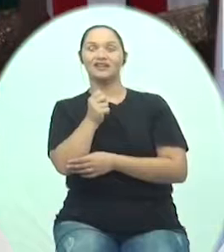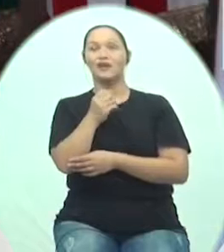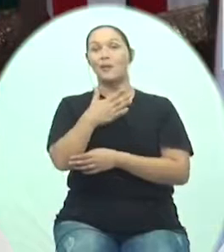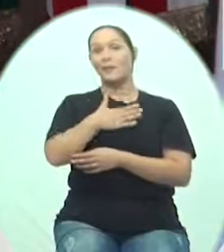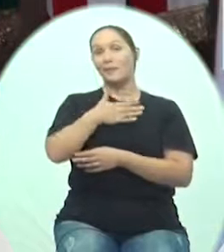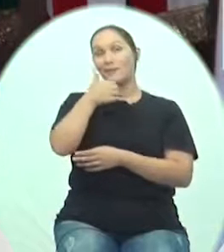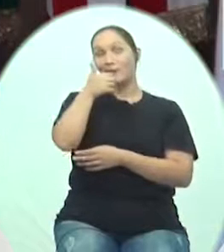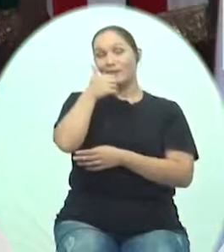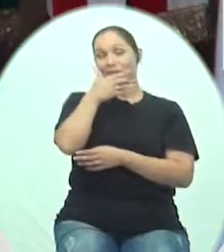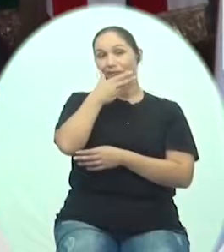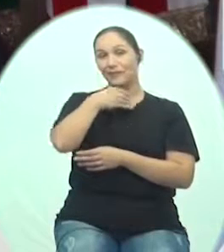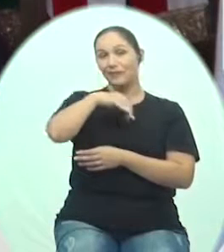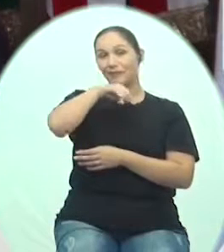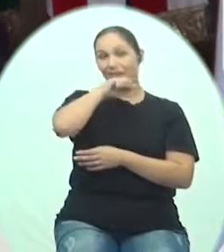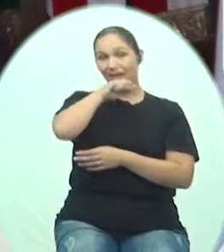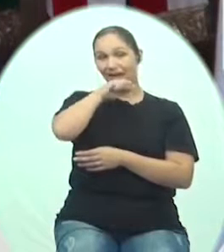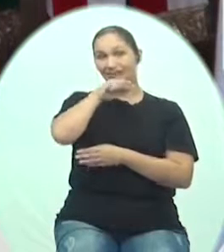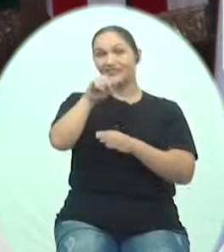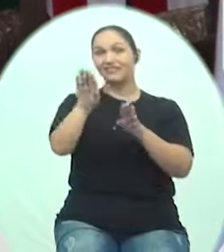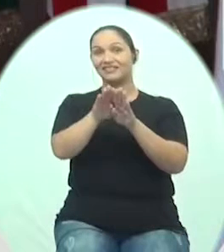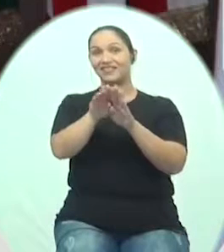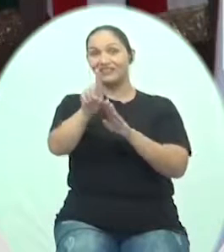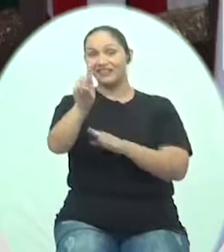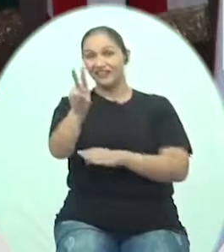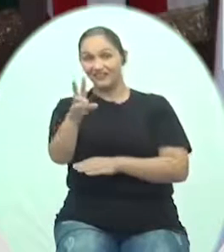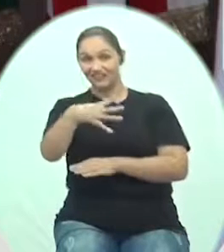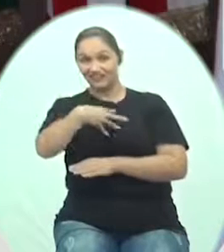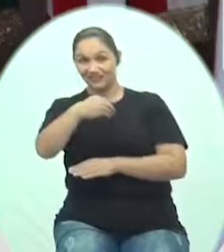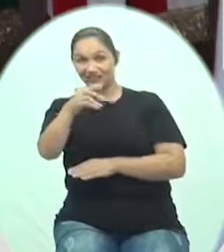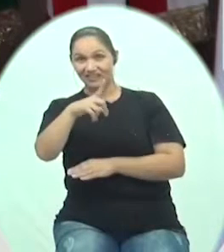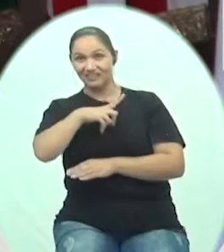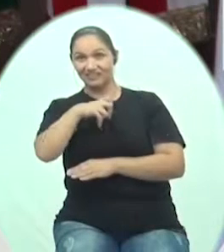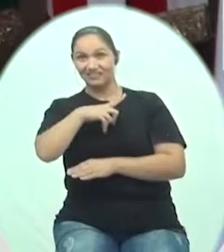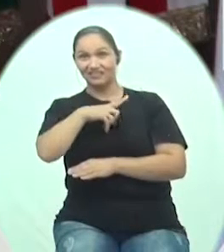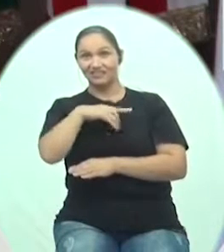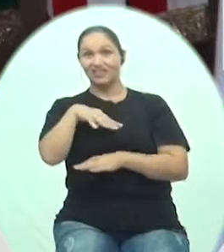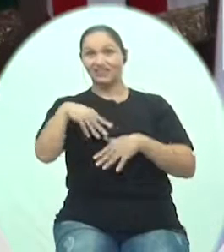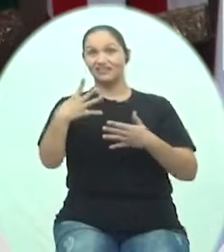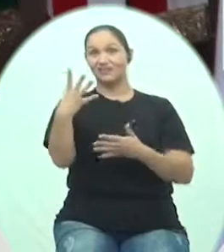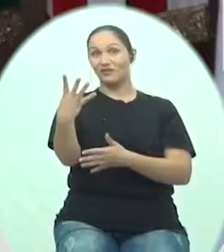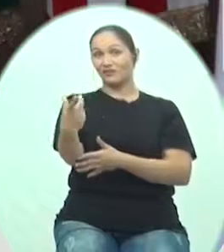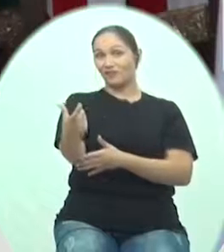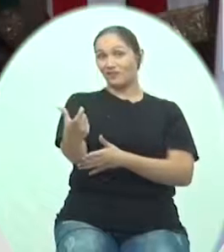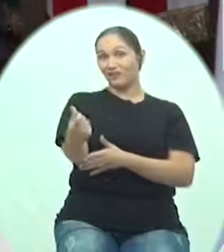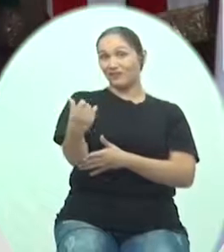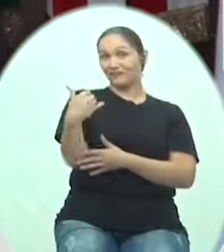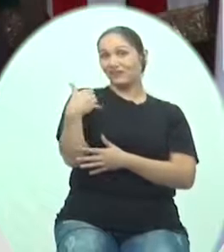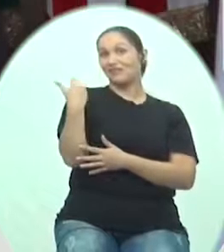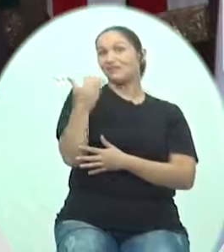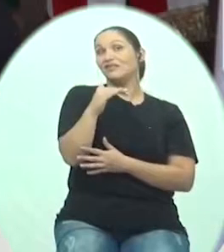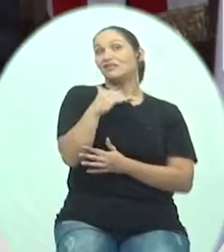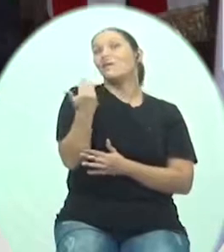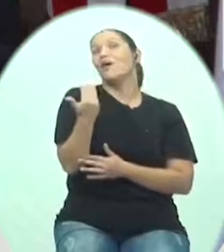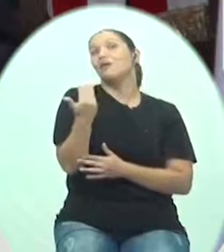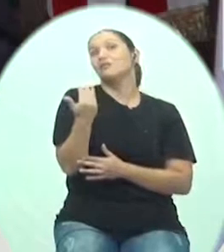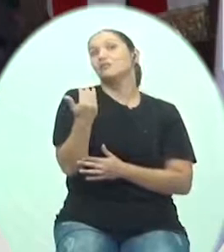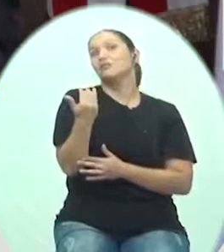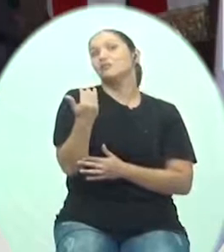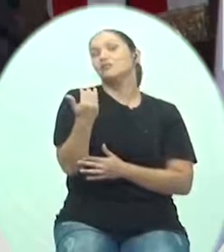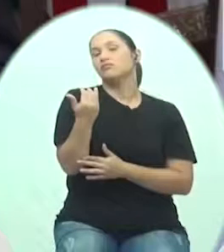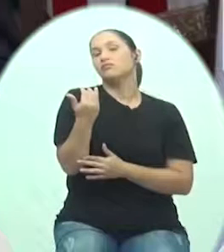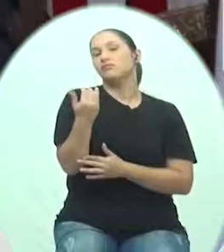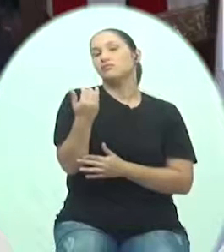filhos e morreu com 43 anos morreu atropelada senão ela ia ter mais um cinco